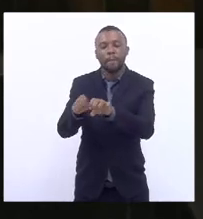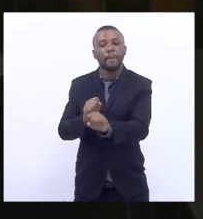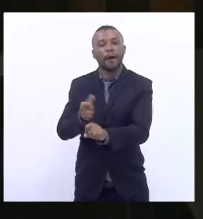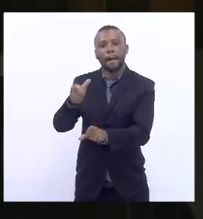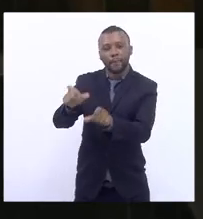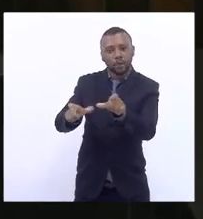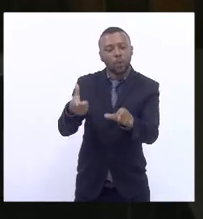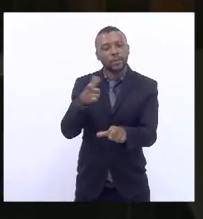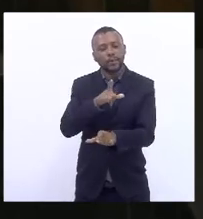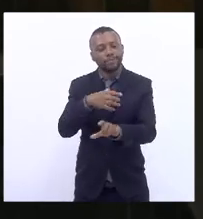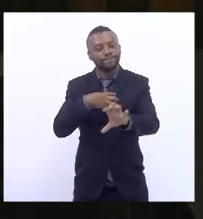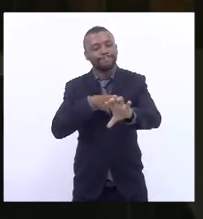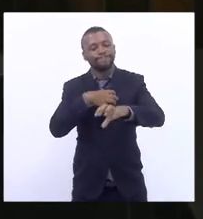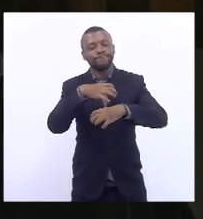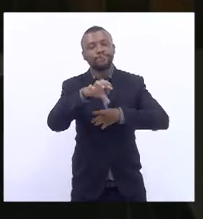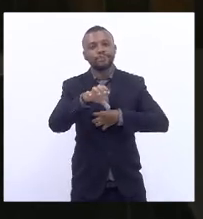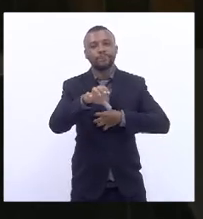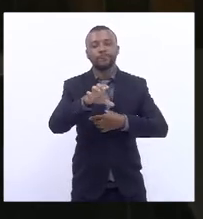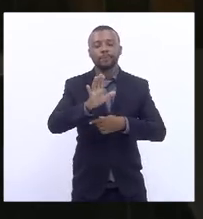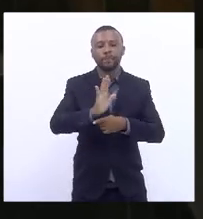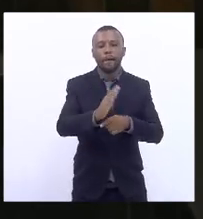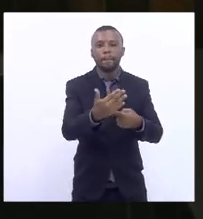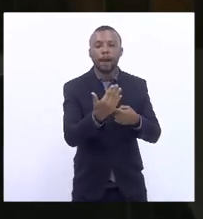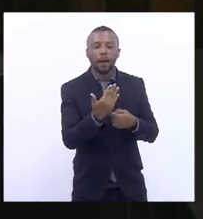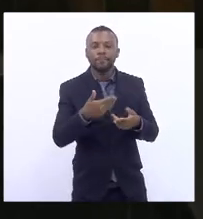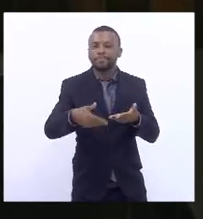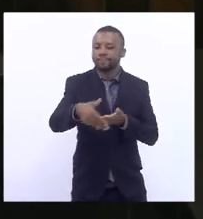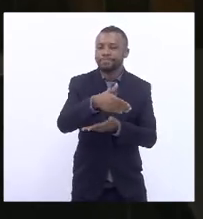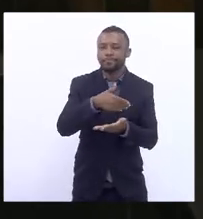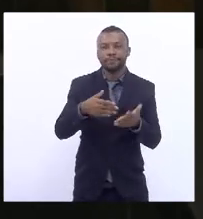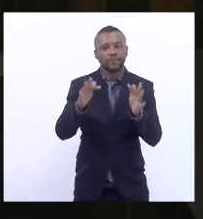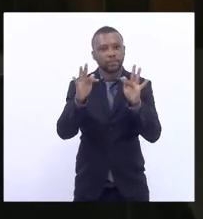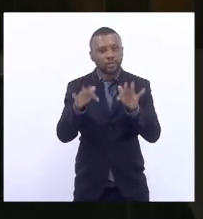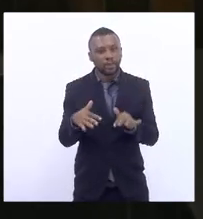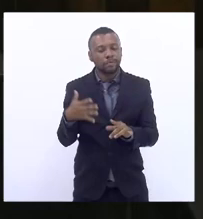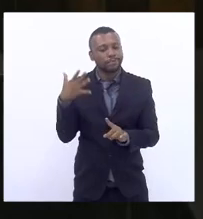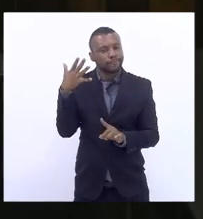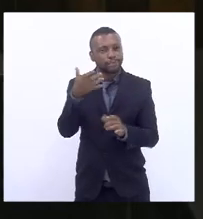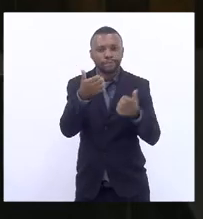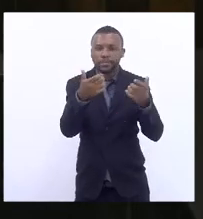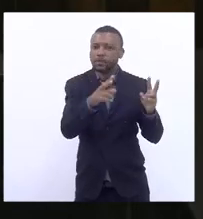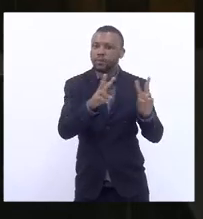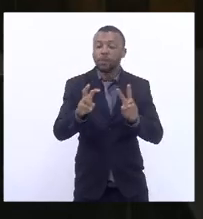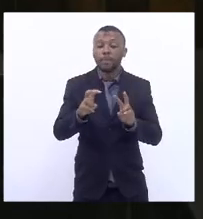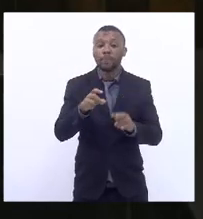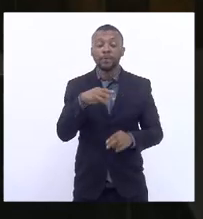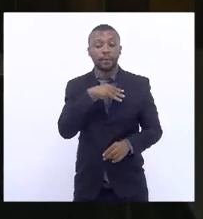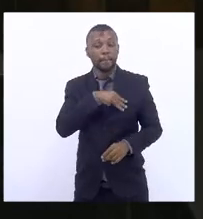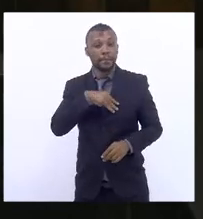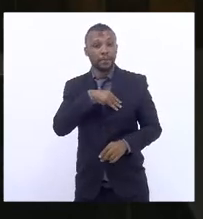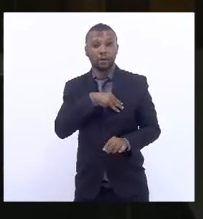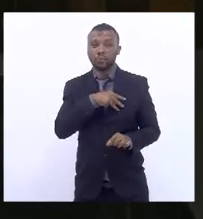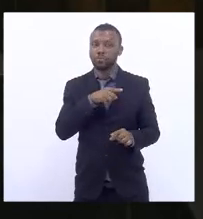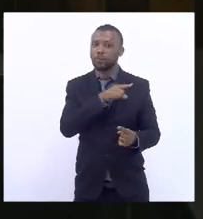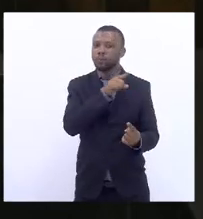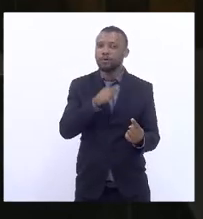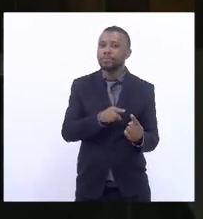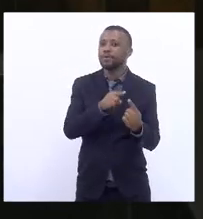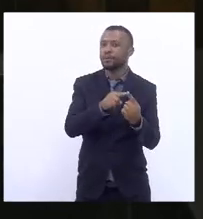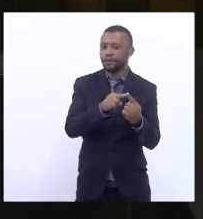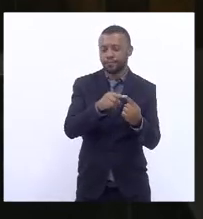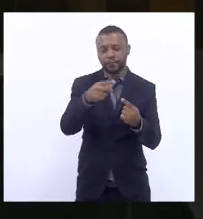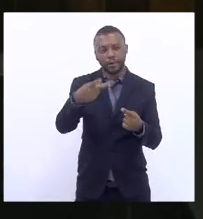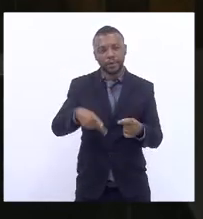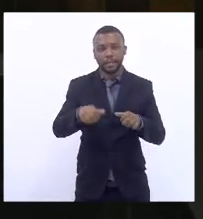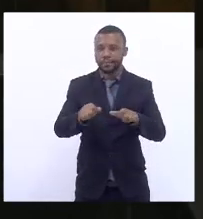vejam os outros como irmãos e irmãs. E eu termino falando um pouco da nossa missão no parlamento. Porque acho que a nossa